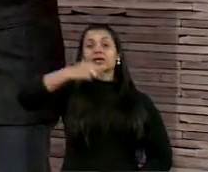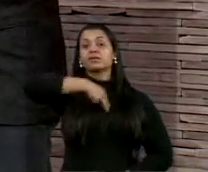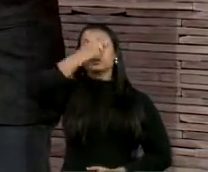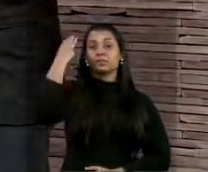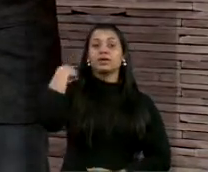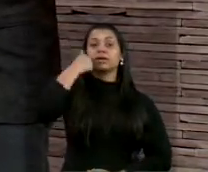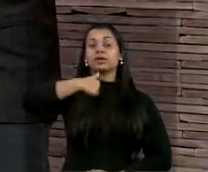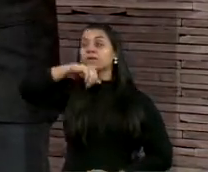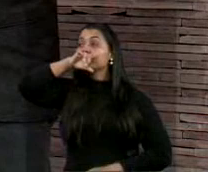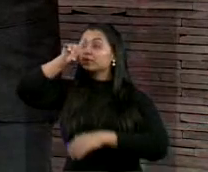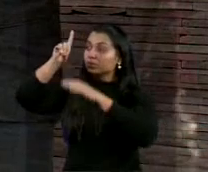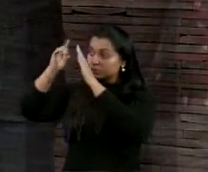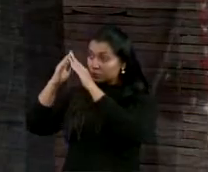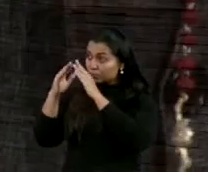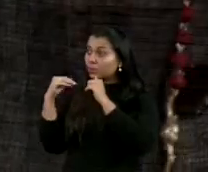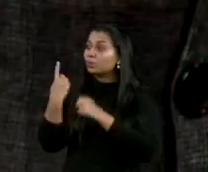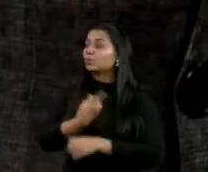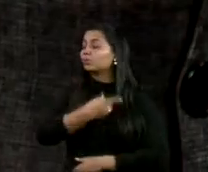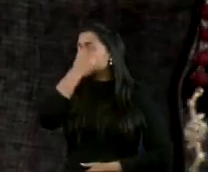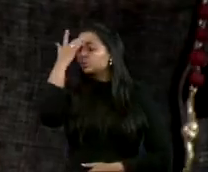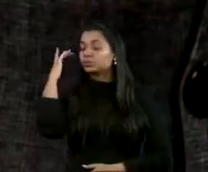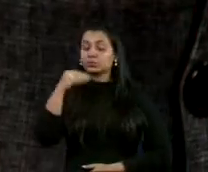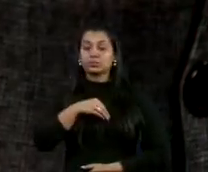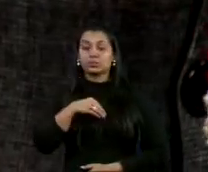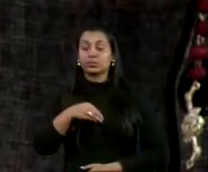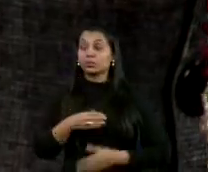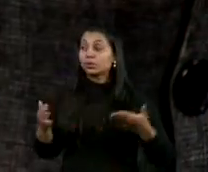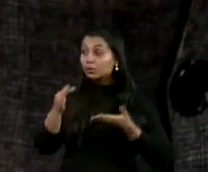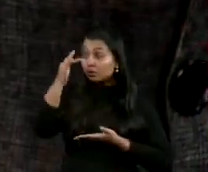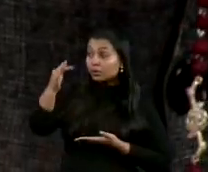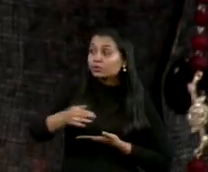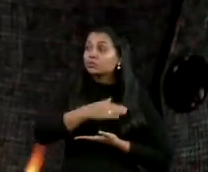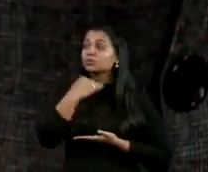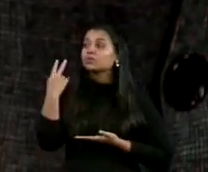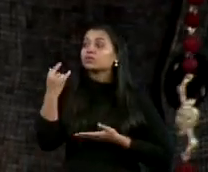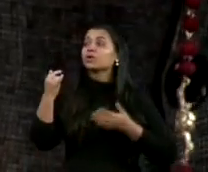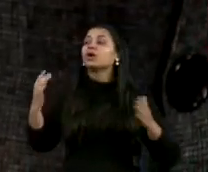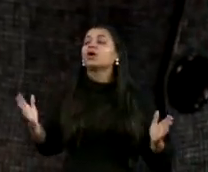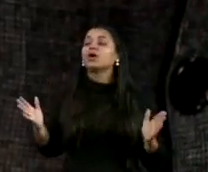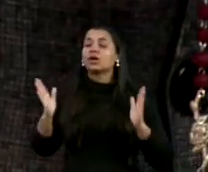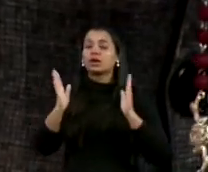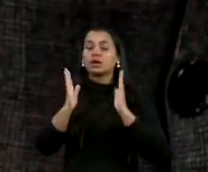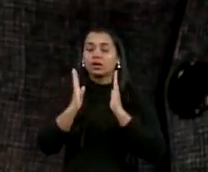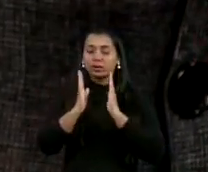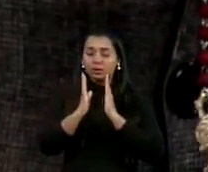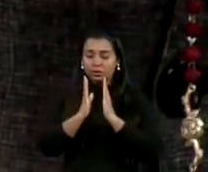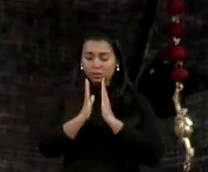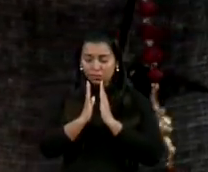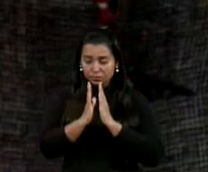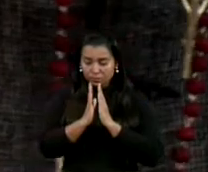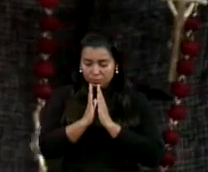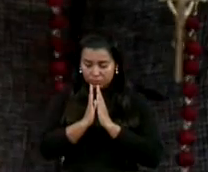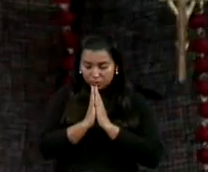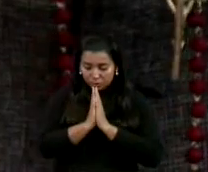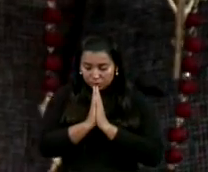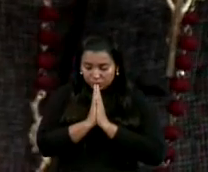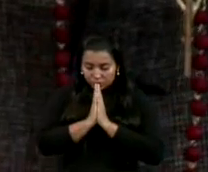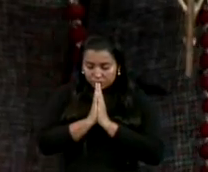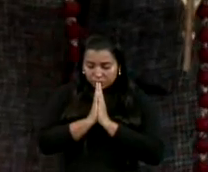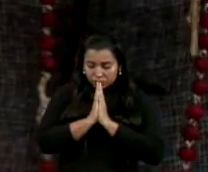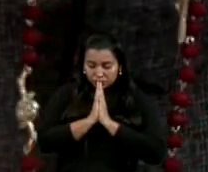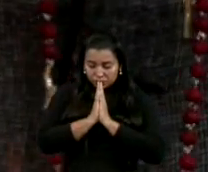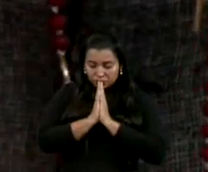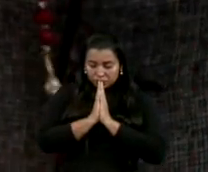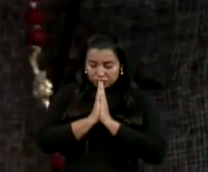Jesus. Santa Maria, Mãe de Deus, rogai por nós, pecadores, agora e na hora da